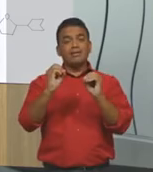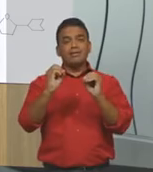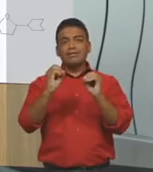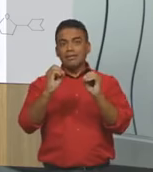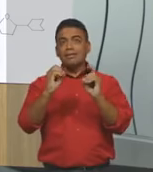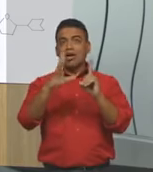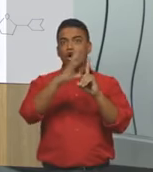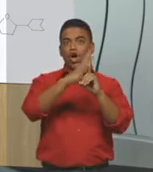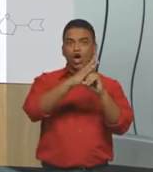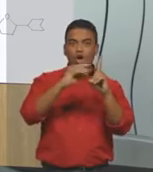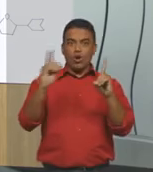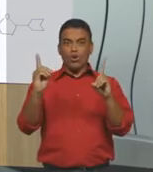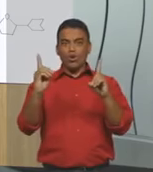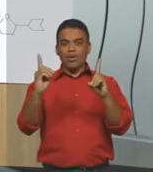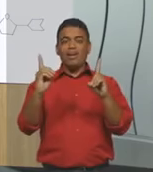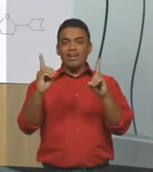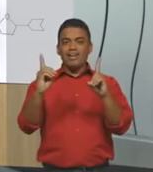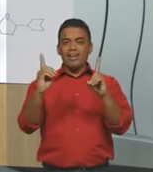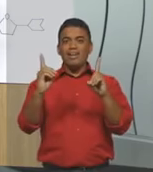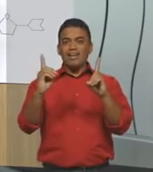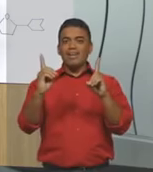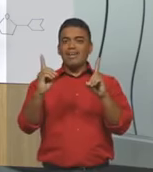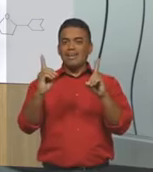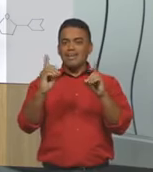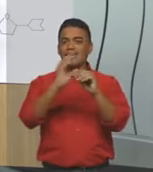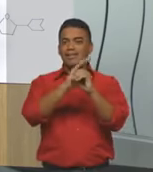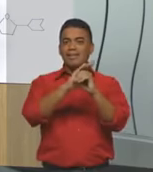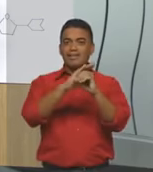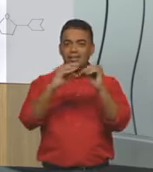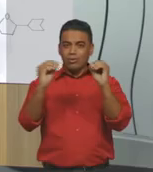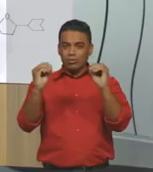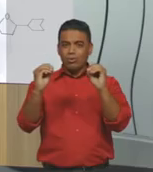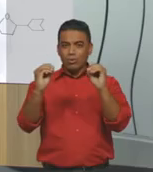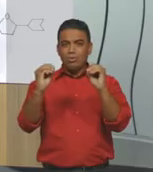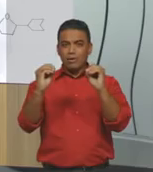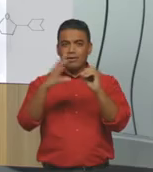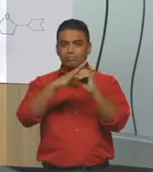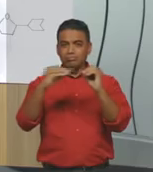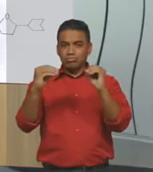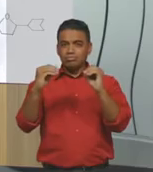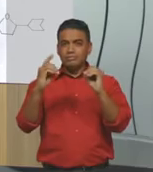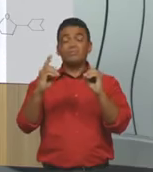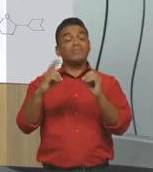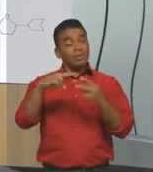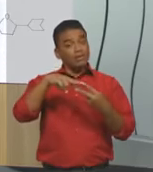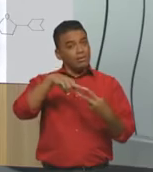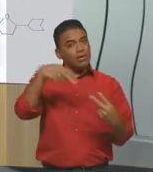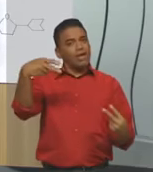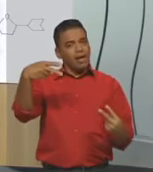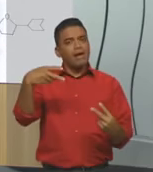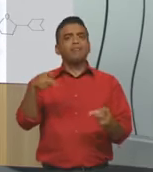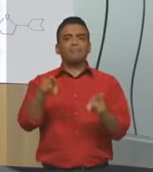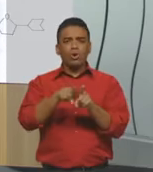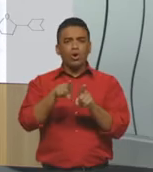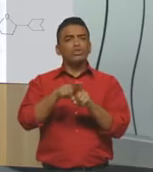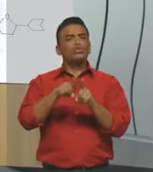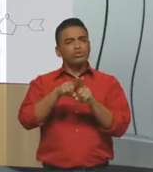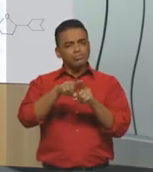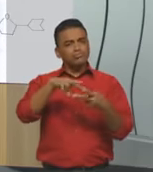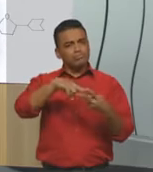semelhantes. Então, ela vai se duplicar. Então, o DNA, ele pode replicar, ele se duplica.